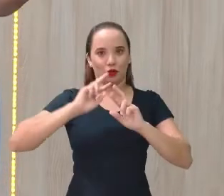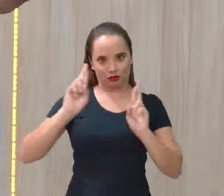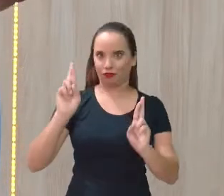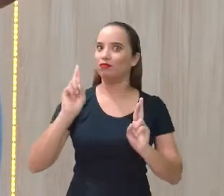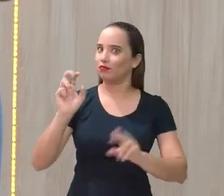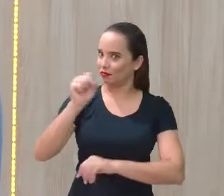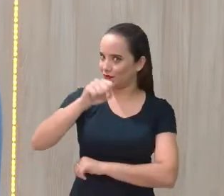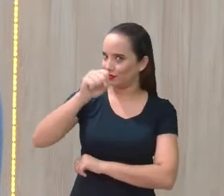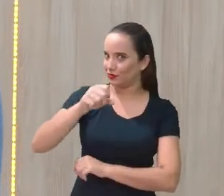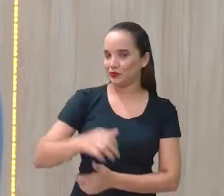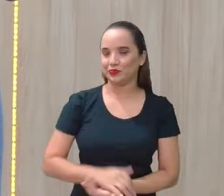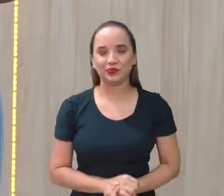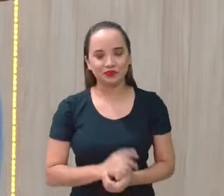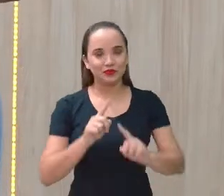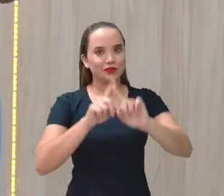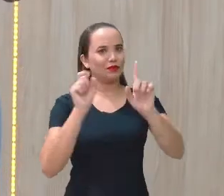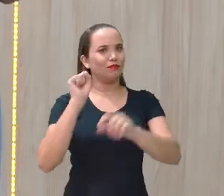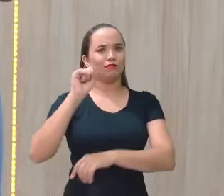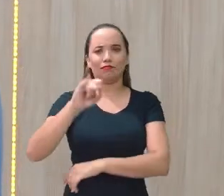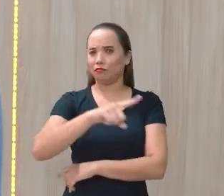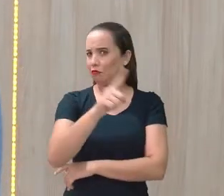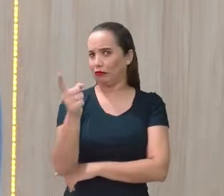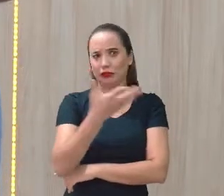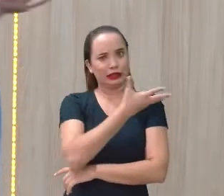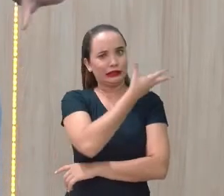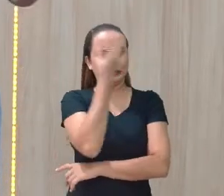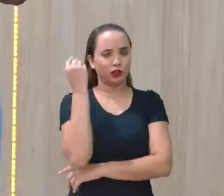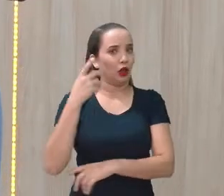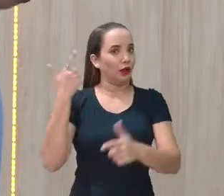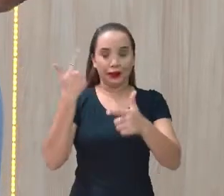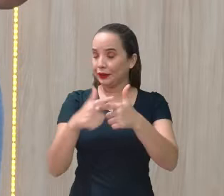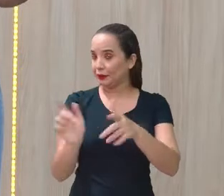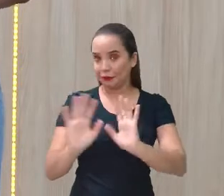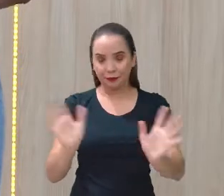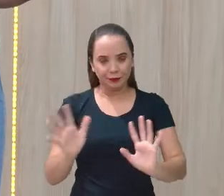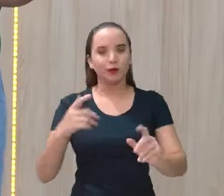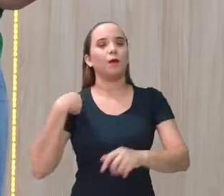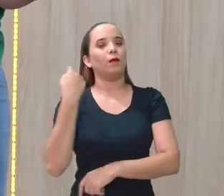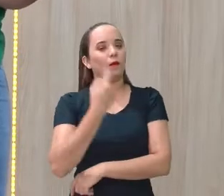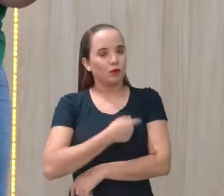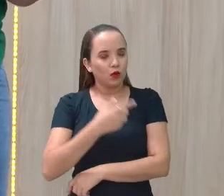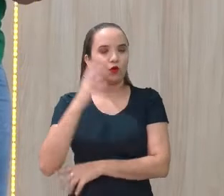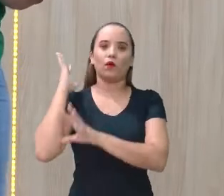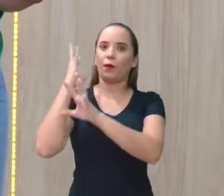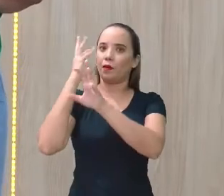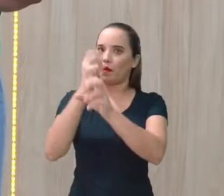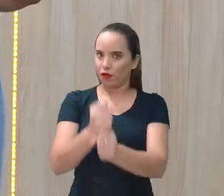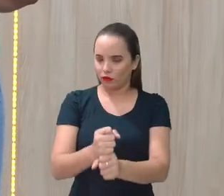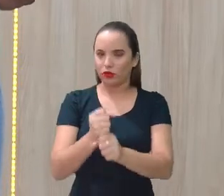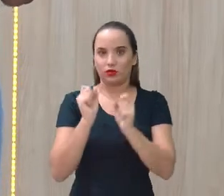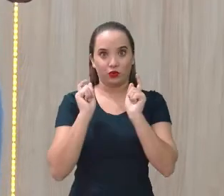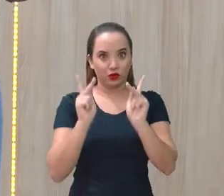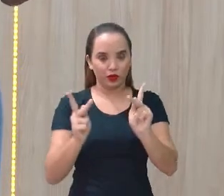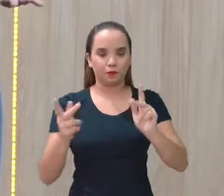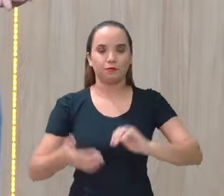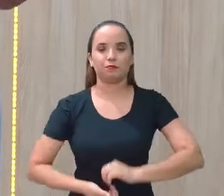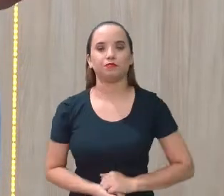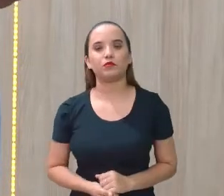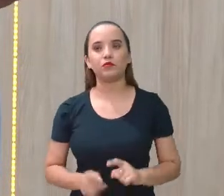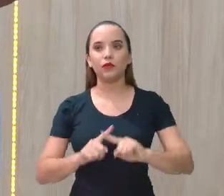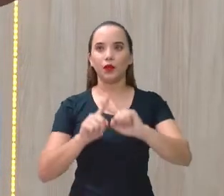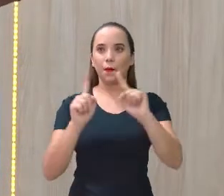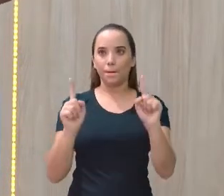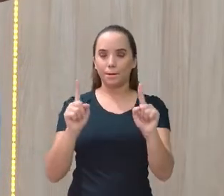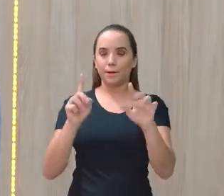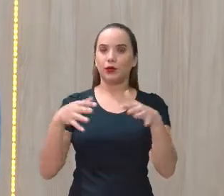sim. Mas se não lembra, não tem problema, né? A gente vai tratar, vai relembrar. Para isso,